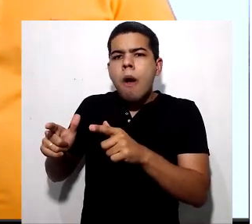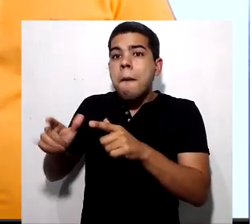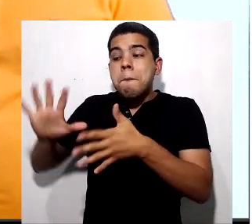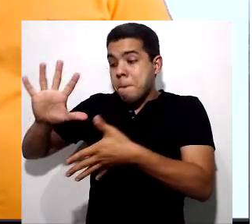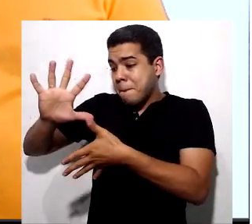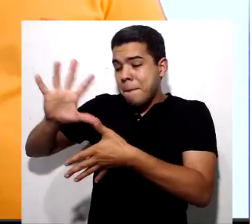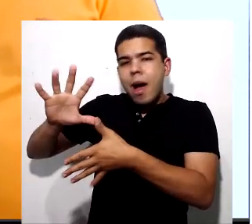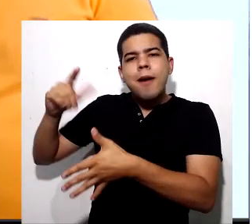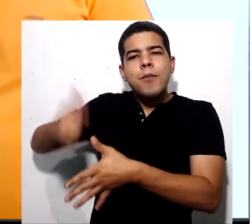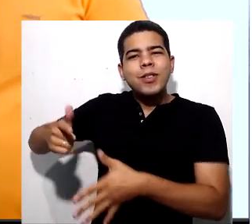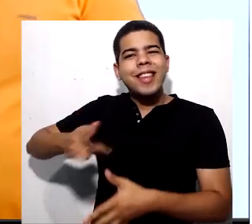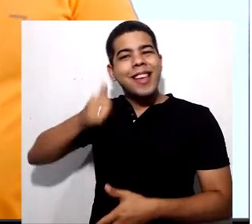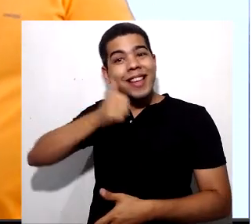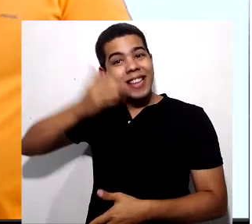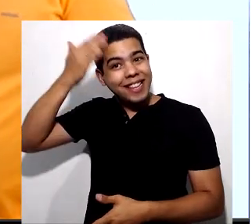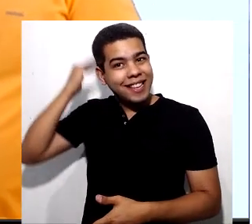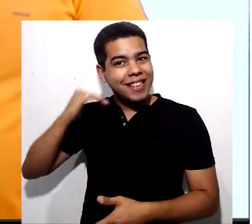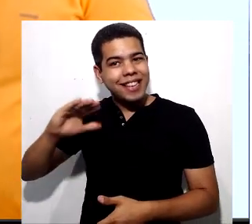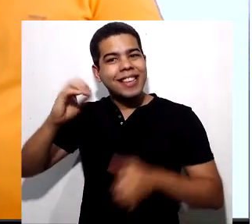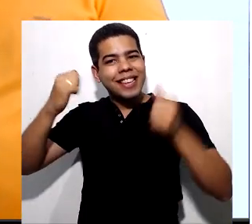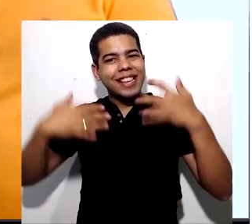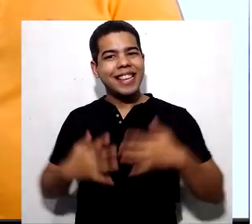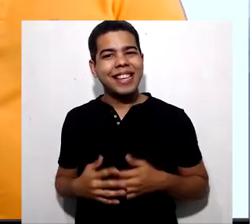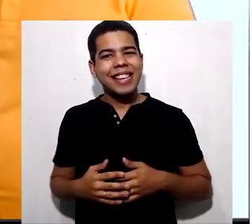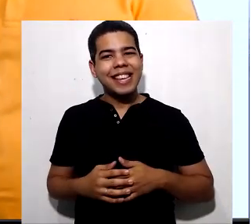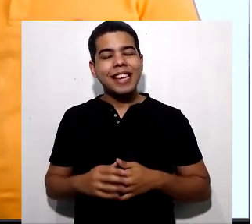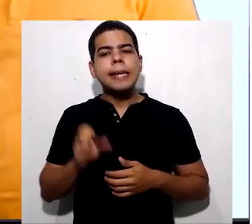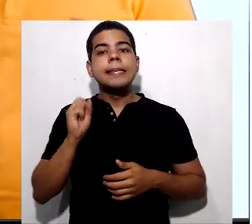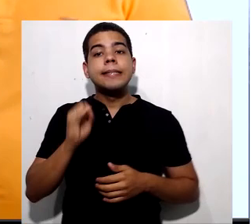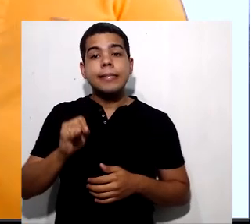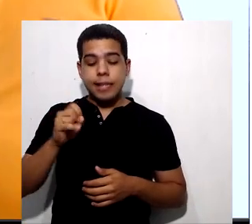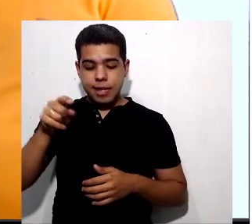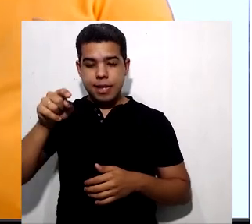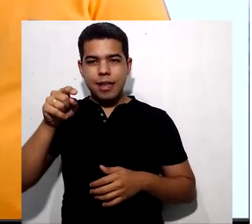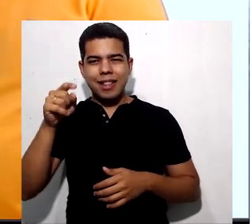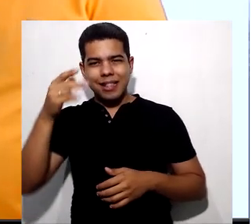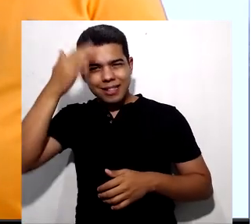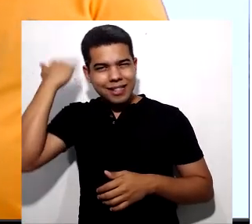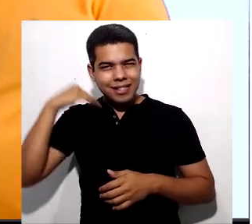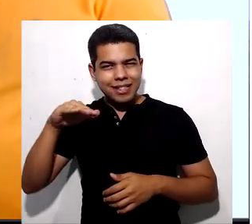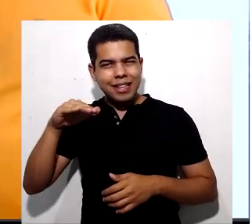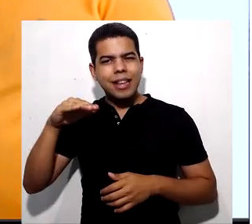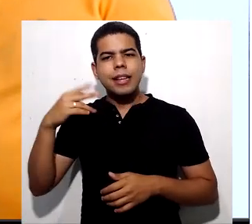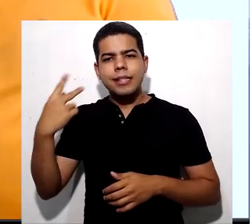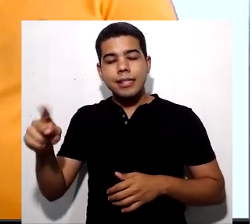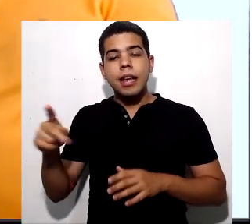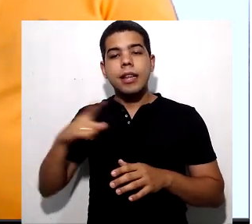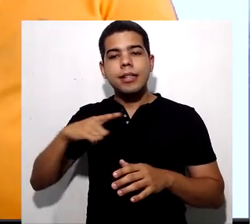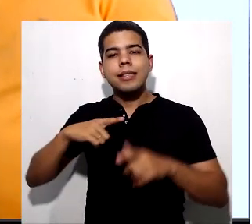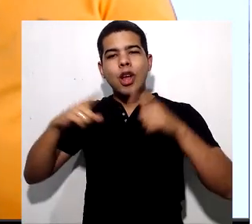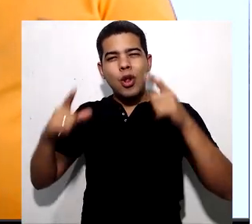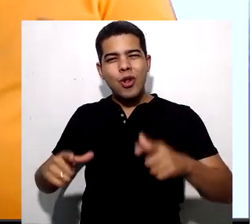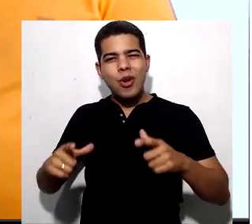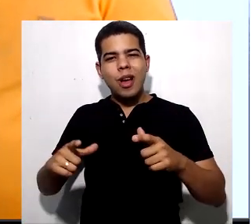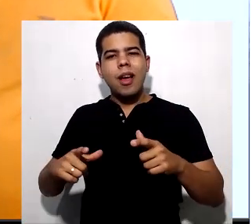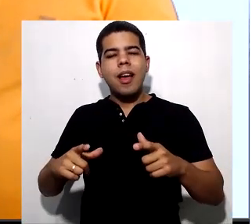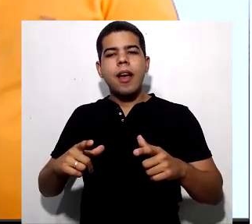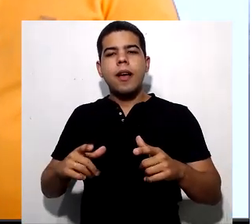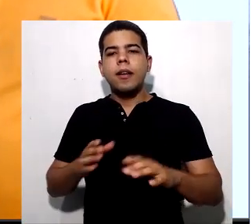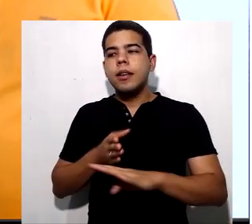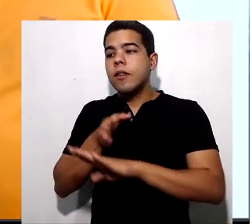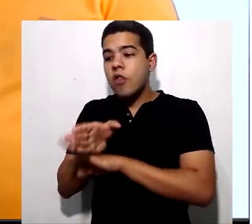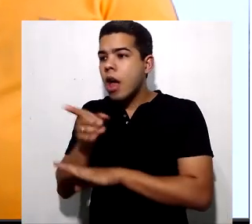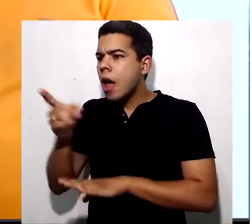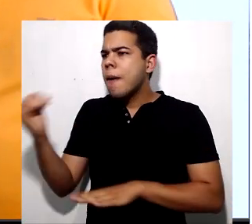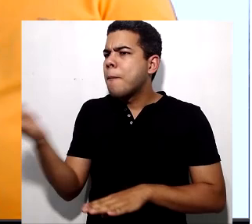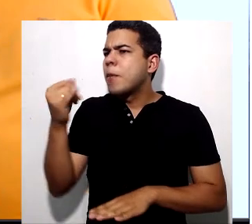está no mapa. Uma curiosidade: se fôssemos agora pesquisar a terra dela, que ela nasceu em Tchetchenik, na Ucrânia, a pessoa